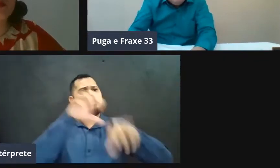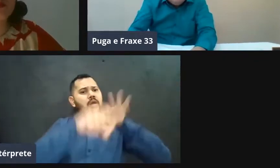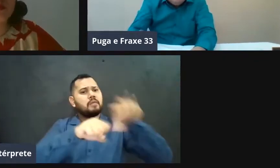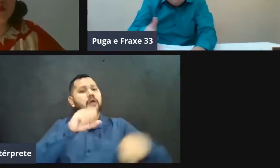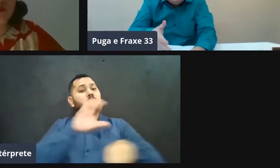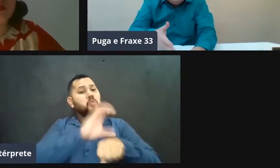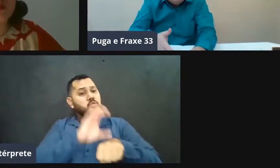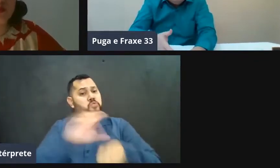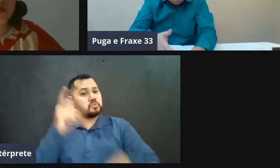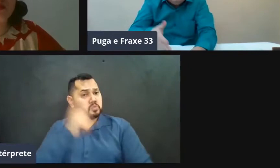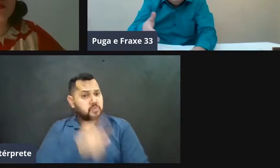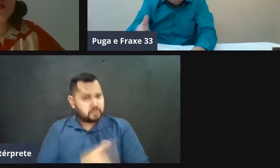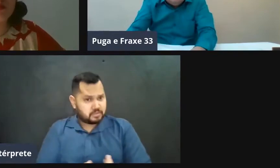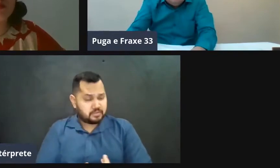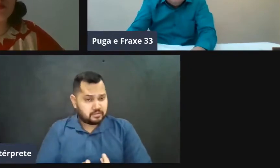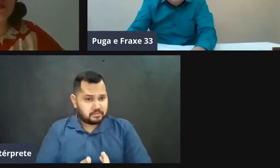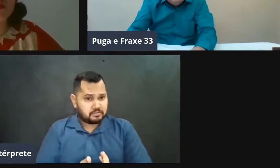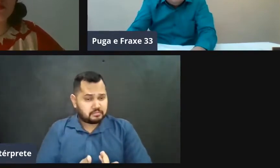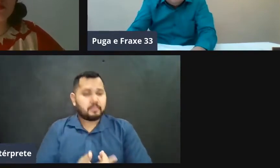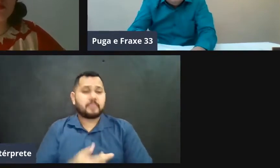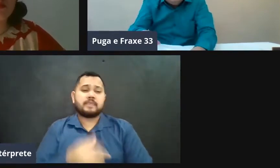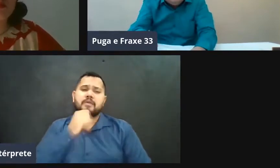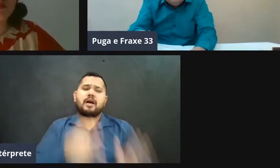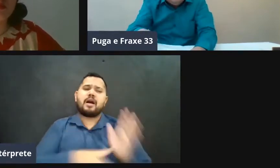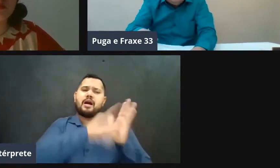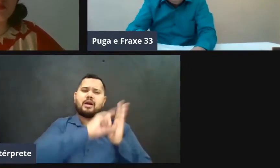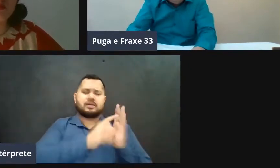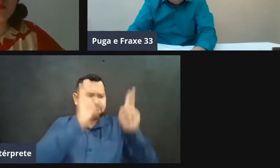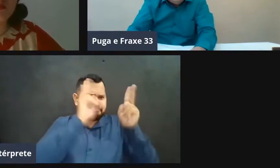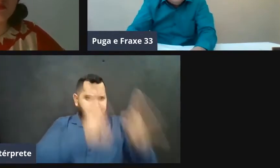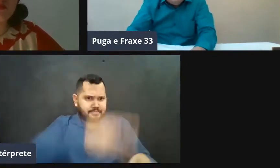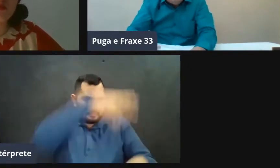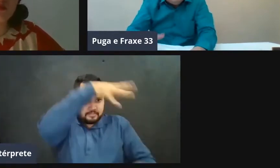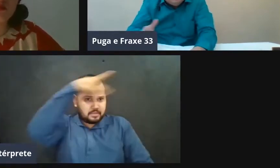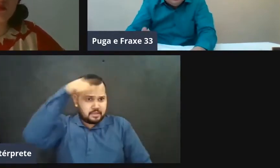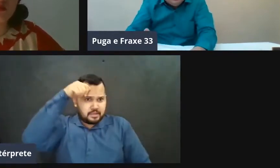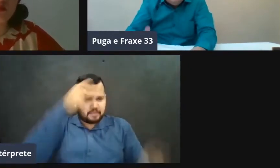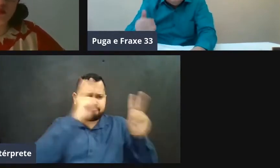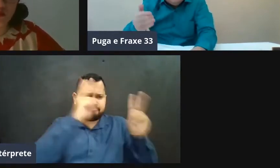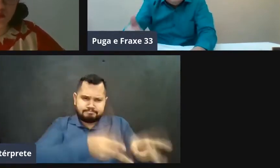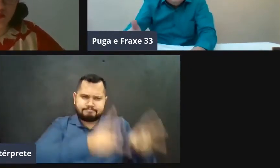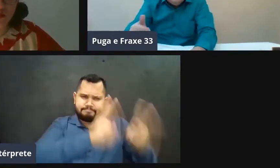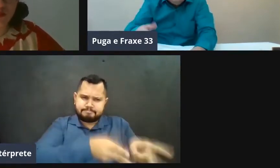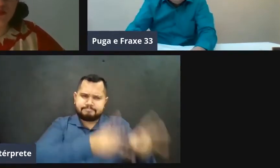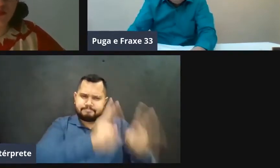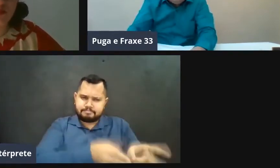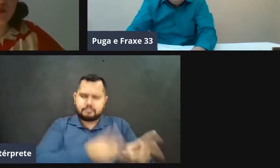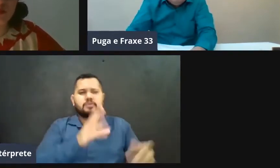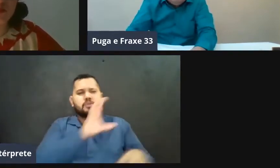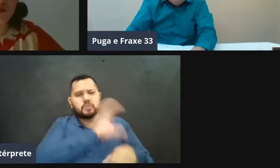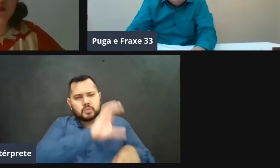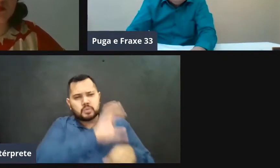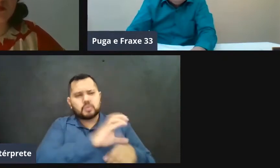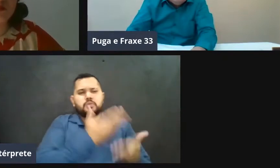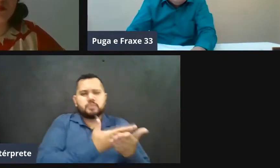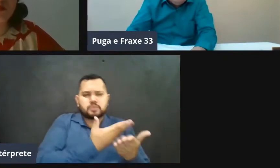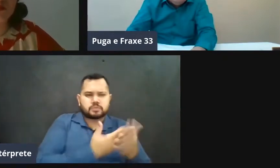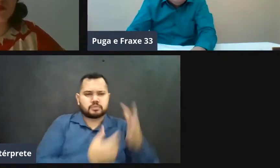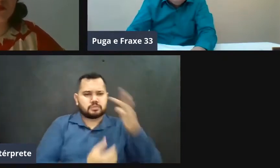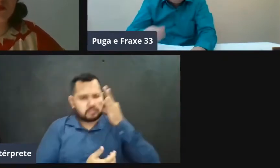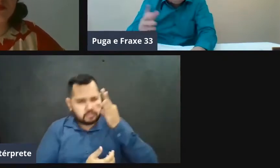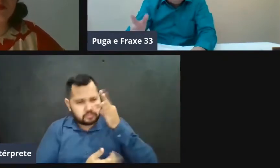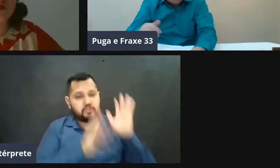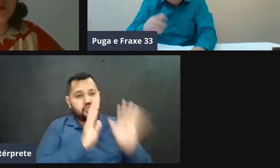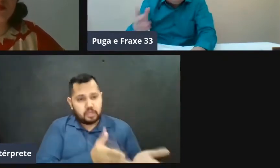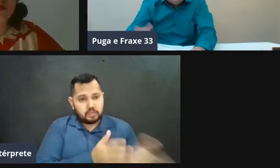né? O curso que tradicionalmente era oferecido aqui, nós tínhamos um público local que fazia da forma